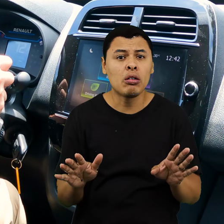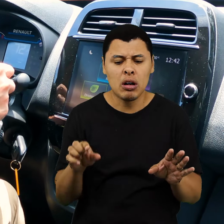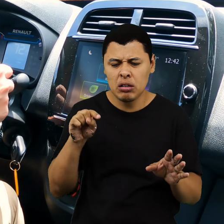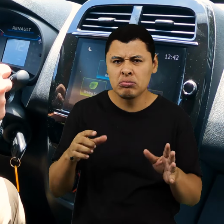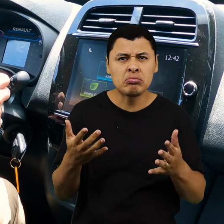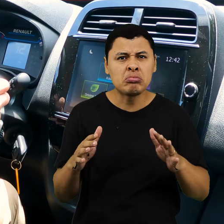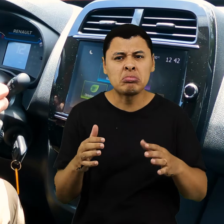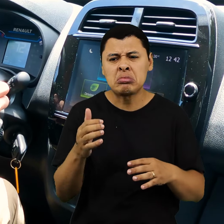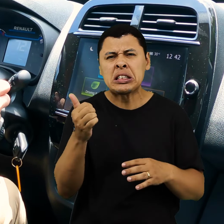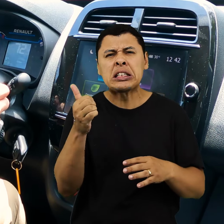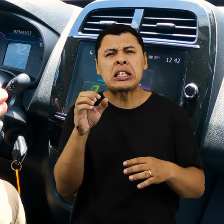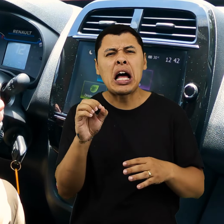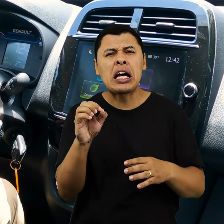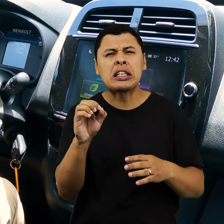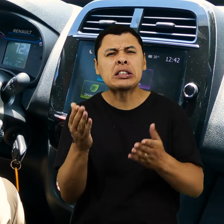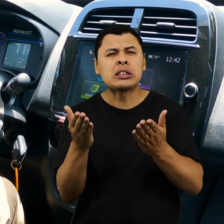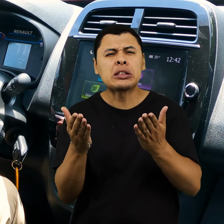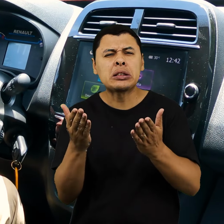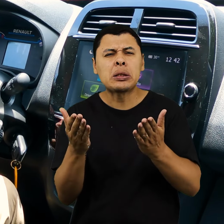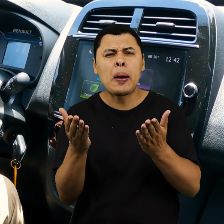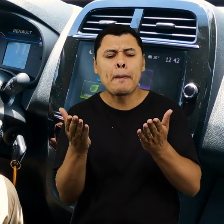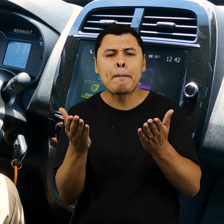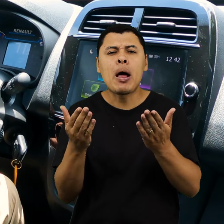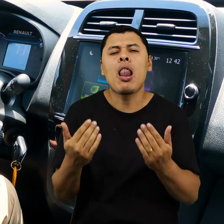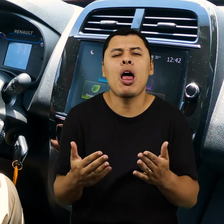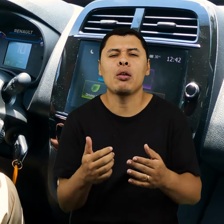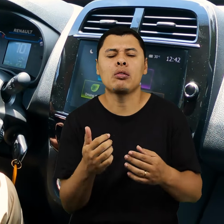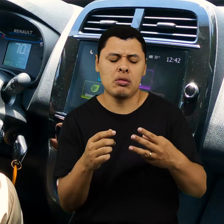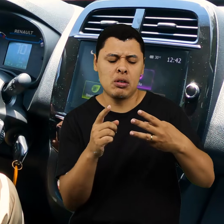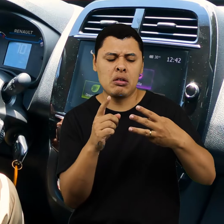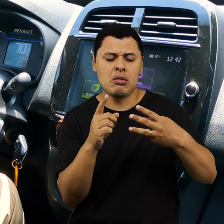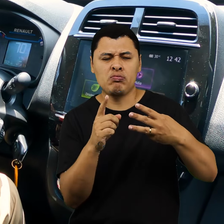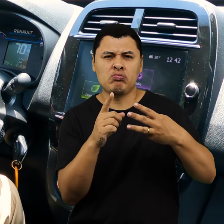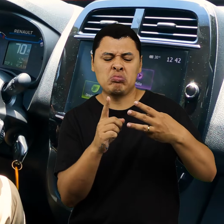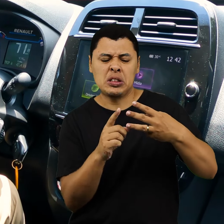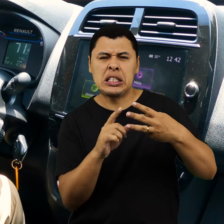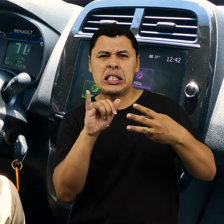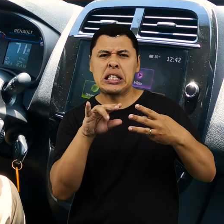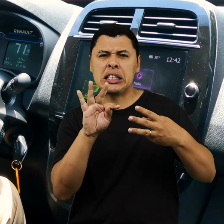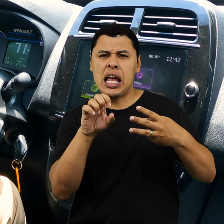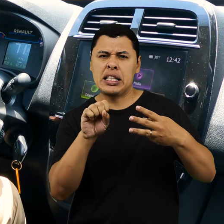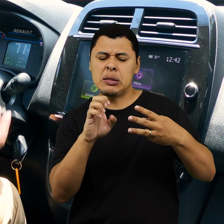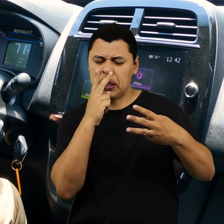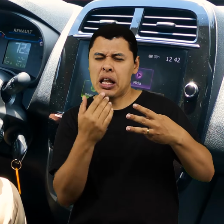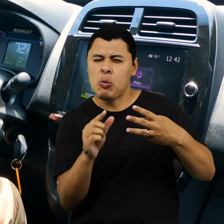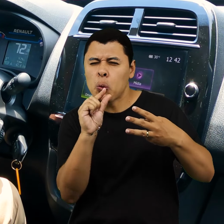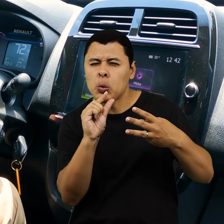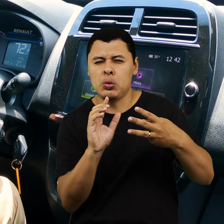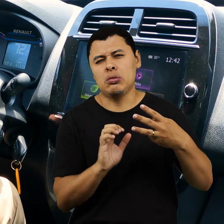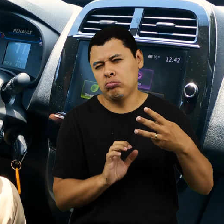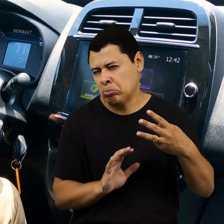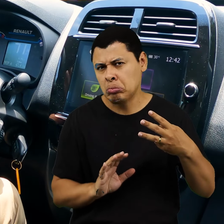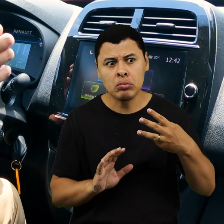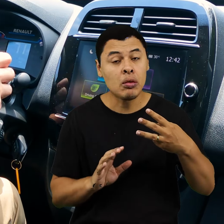uns 10 quilos a menos nessa versão Intense, talvez um pouquinho mais de peso a menos. Muito provavelmente o